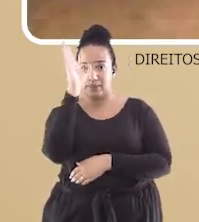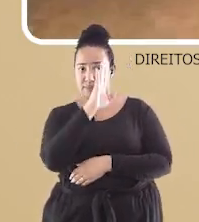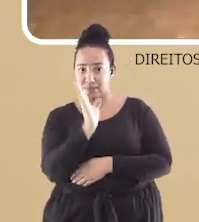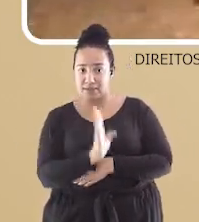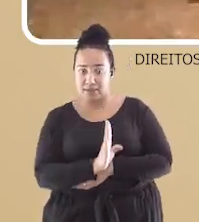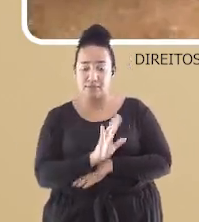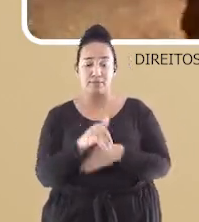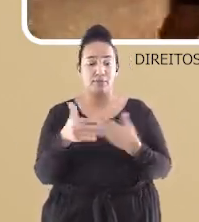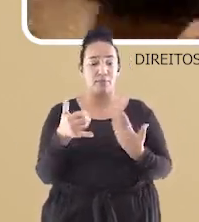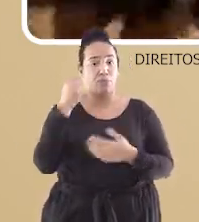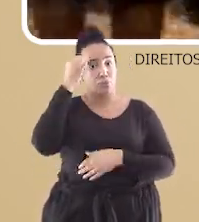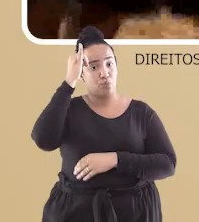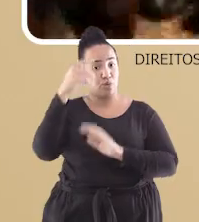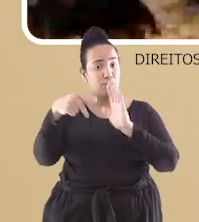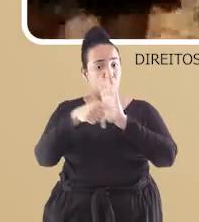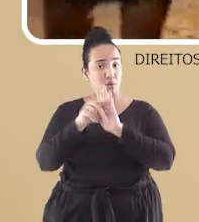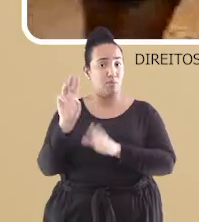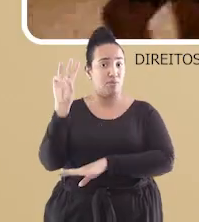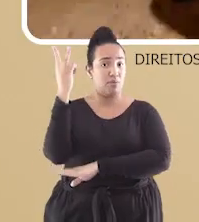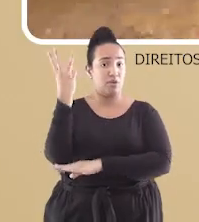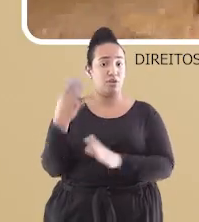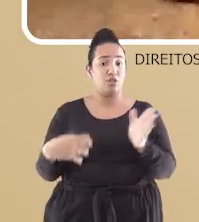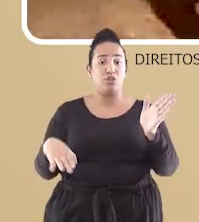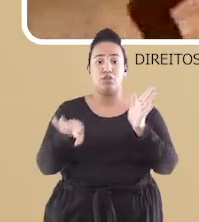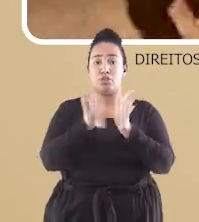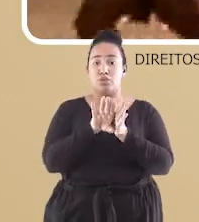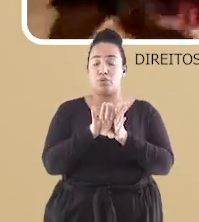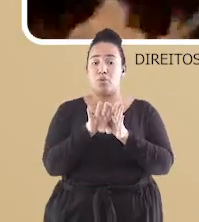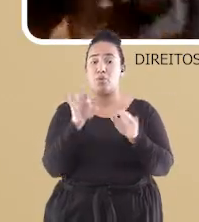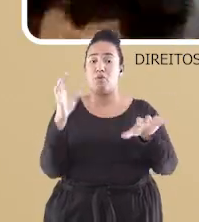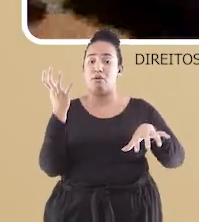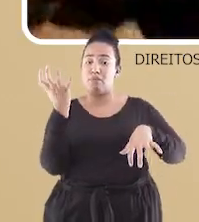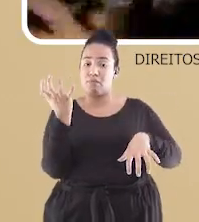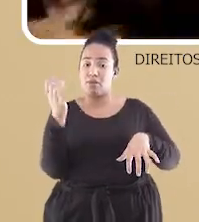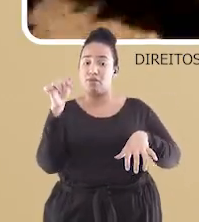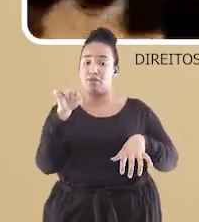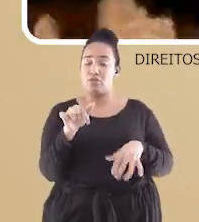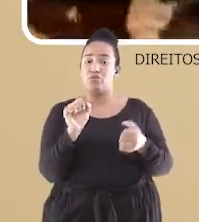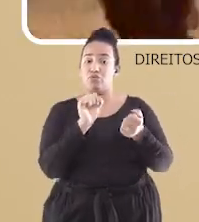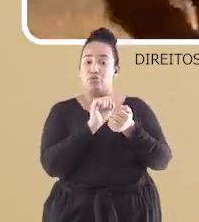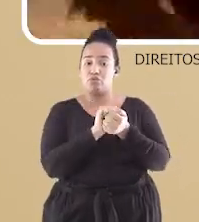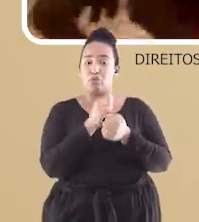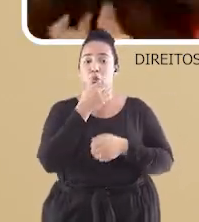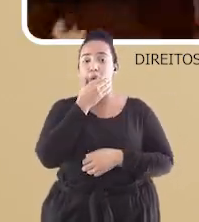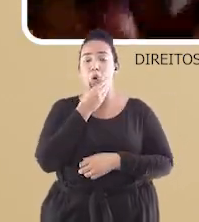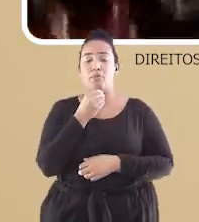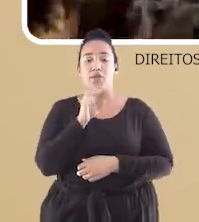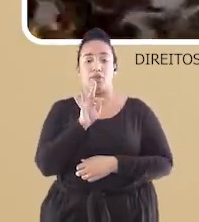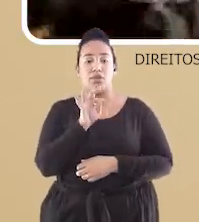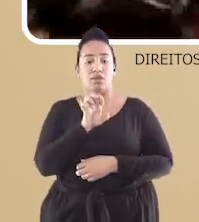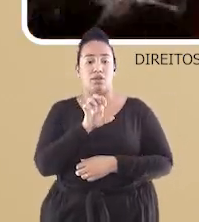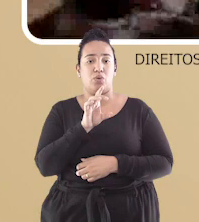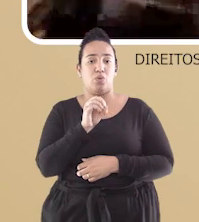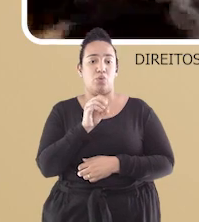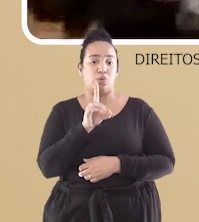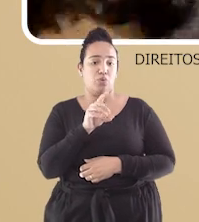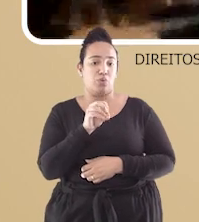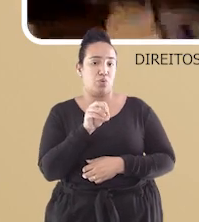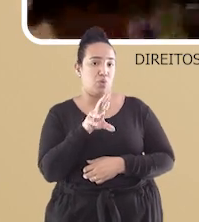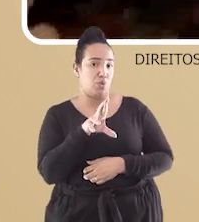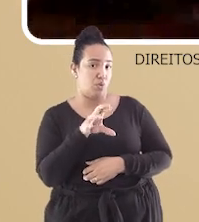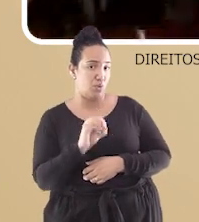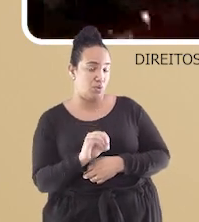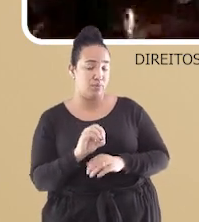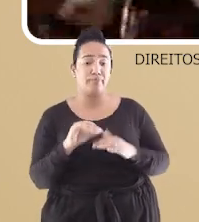o boi que se originou no Maranhão chegou em Brasília há 49 anos com o mestre maranhense Teodoro Freire. Desde então,